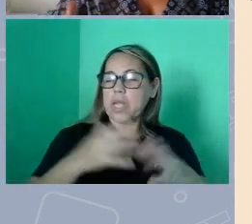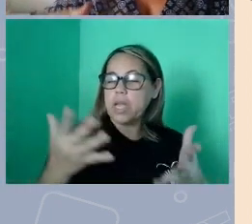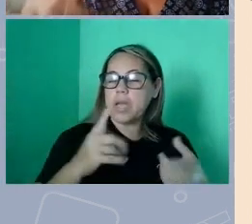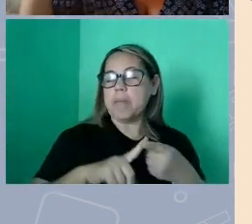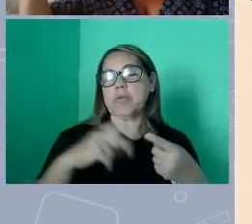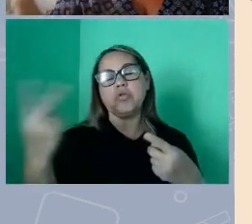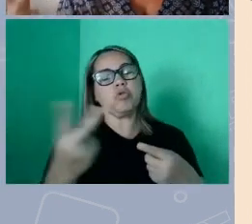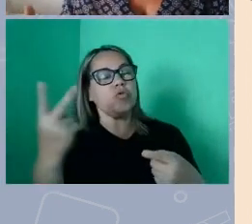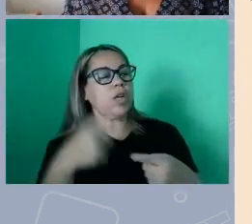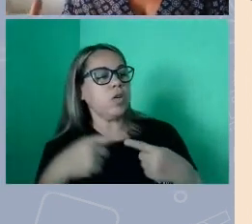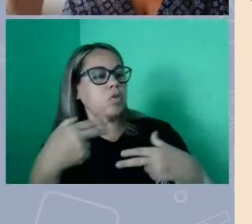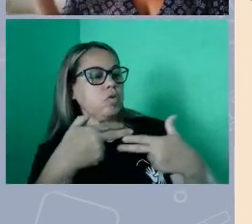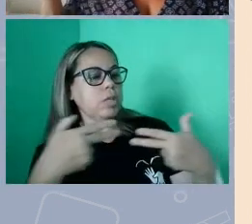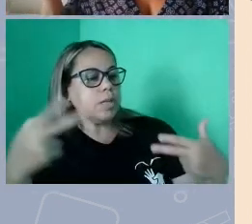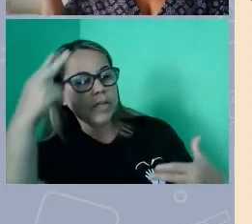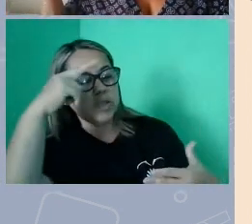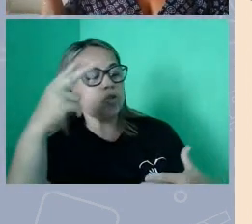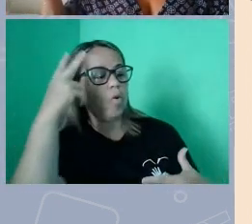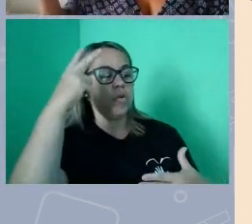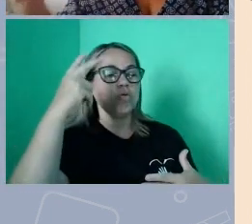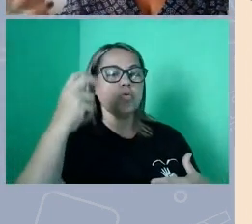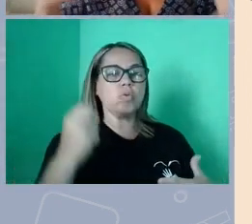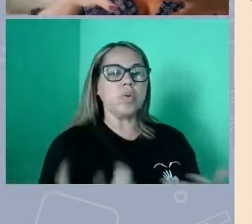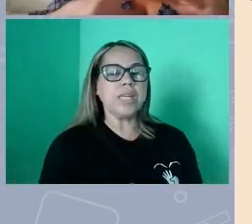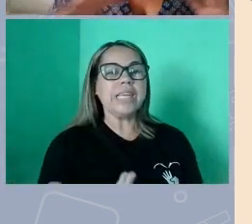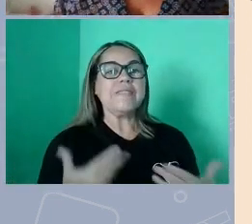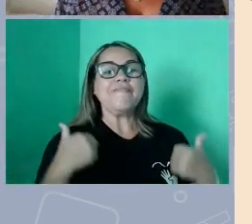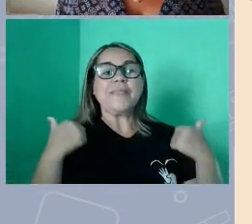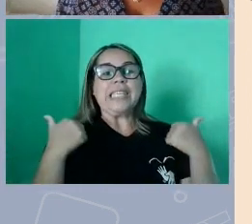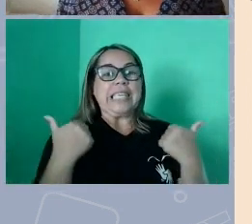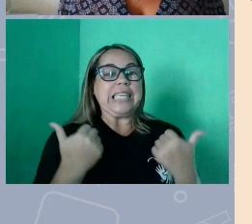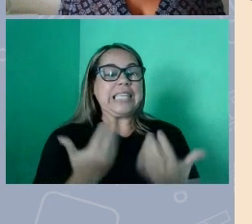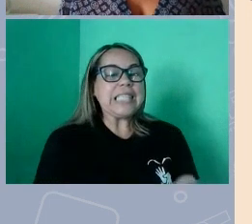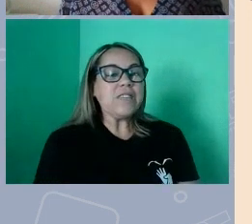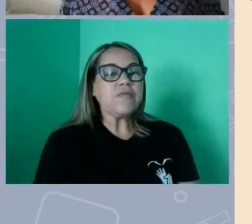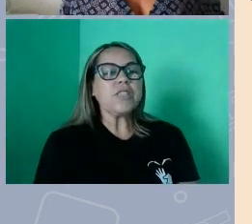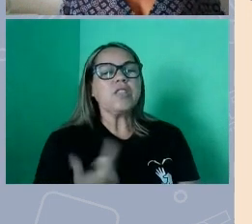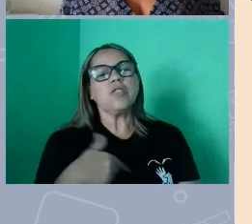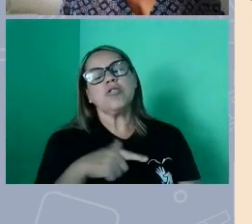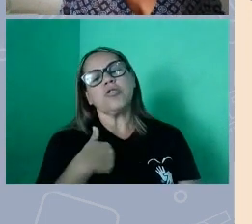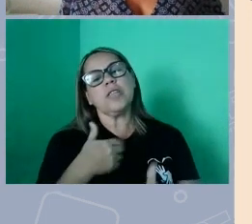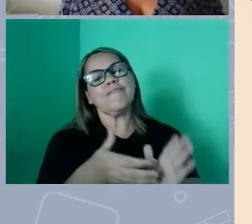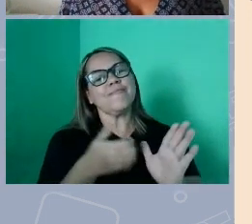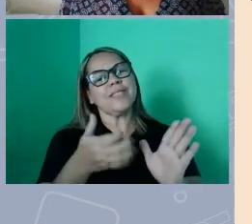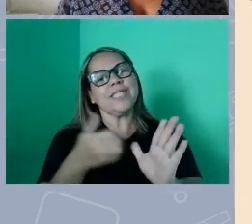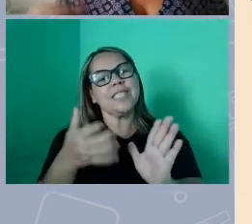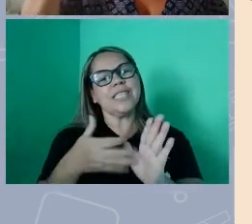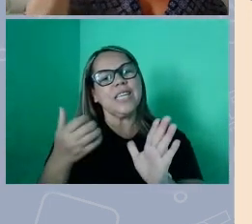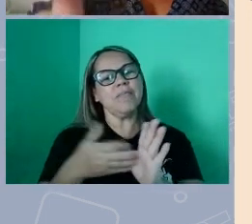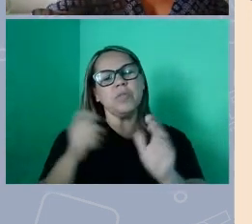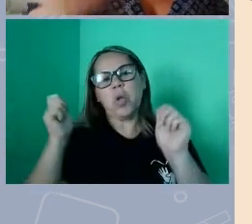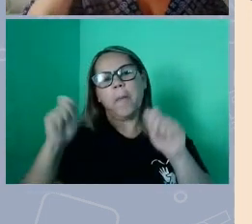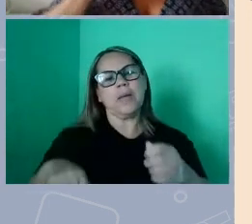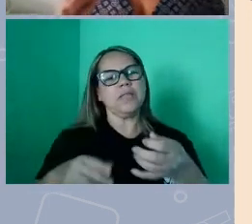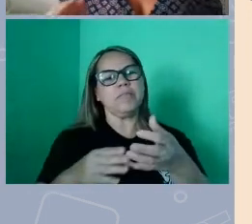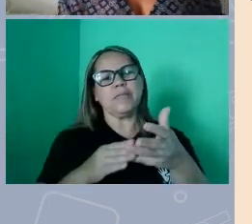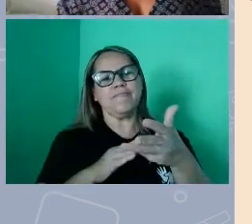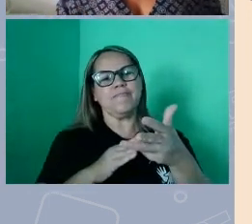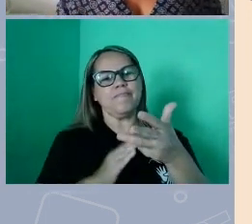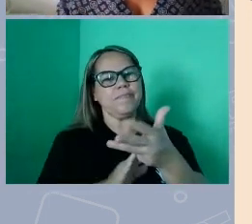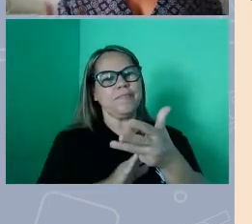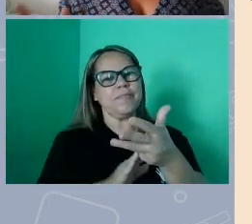dos elementos históricos culturais então a gente já descarta o possibilismo e também